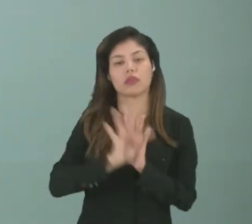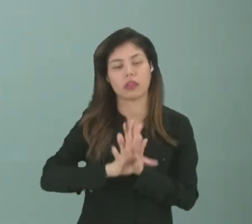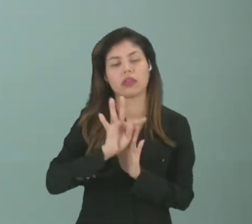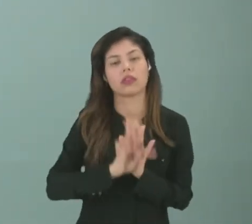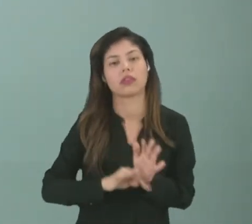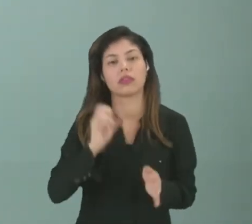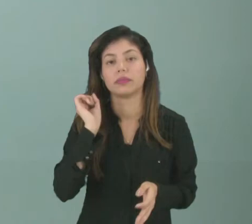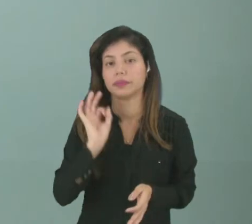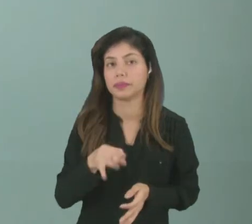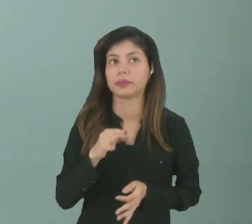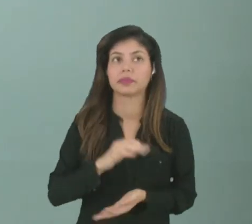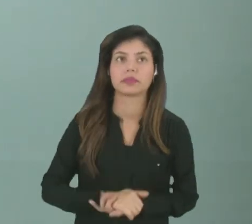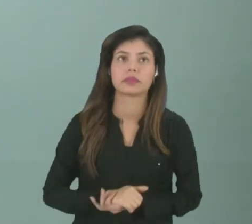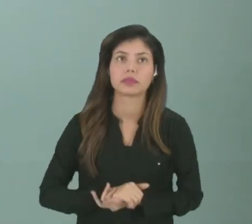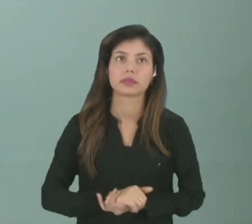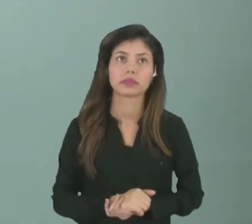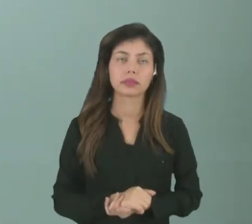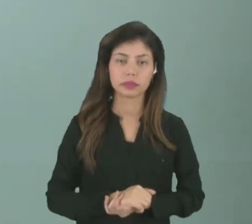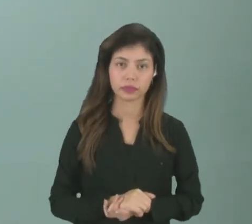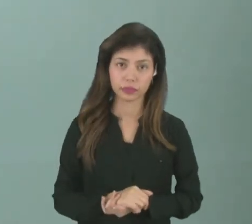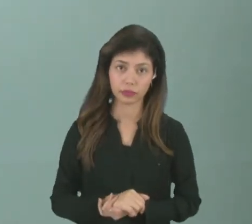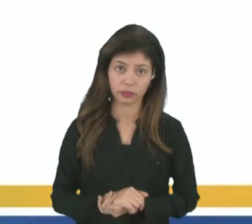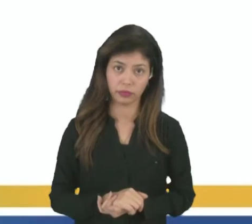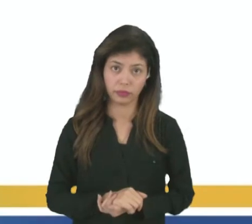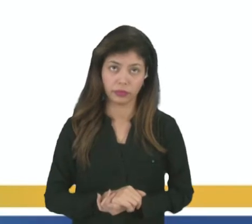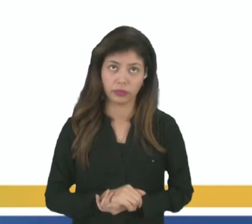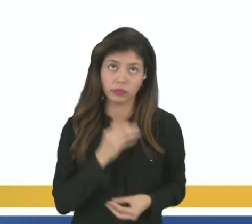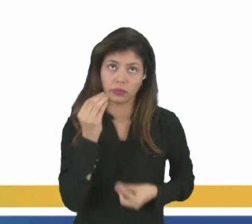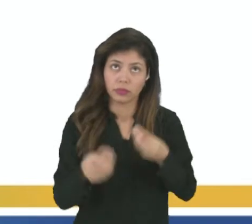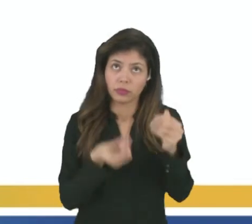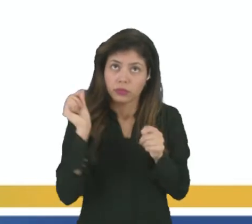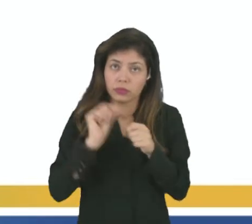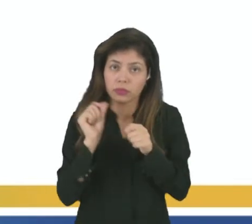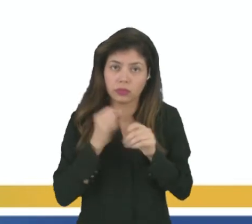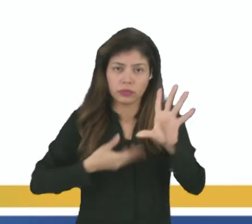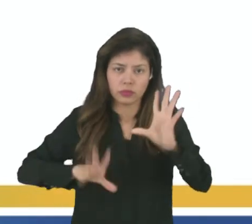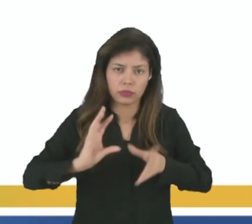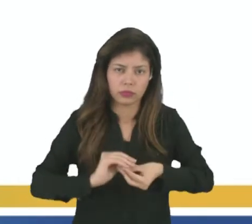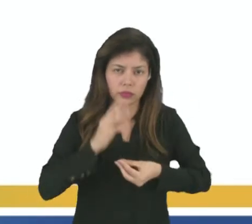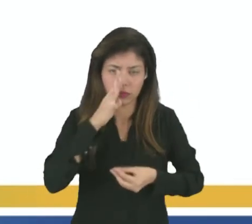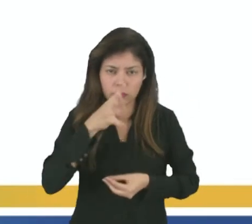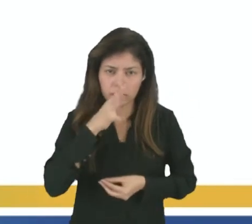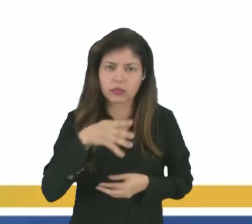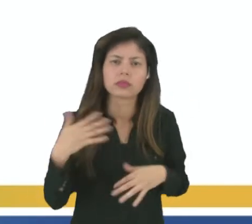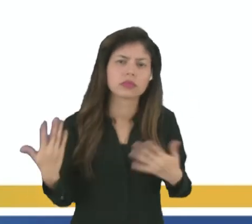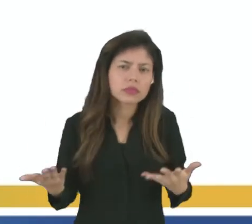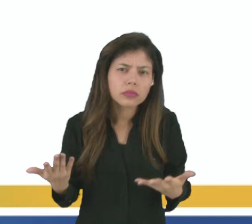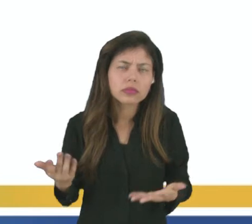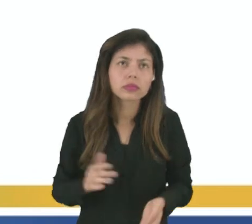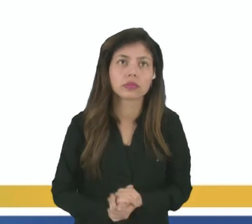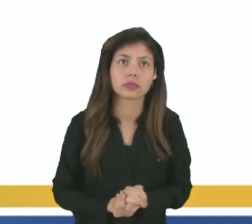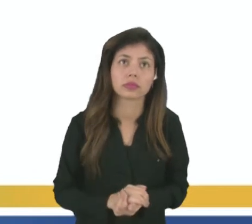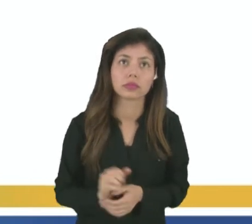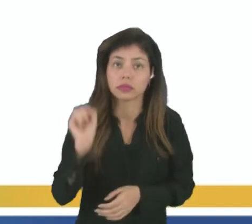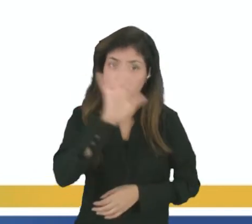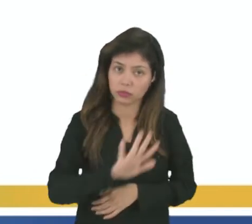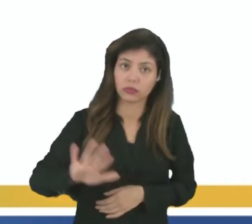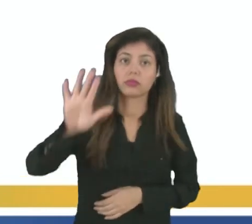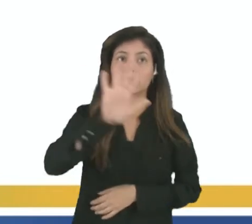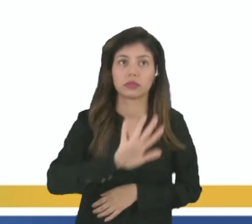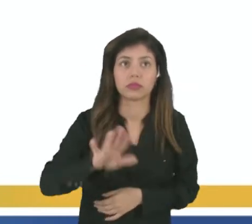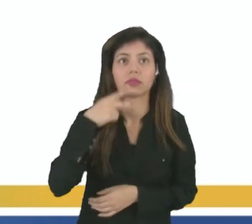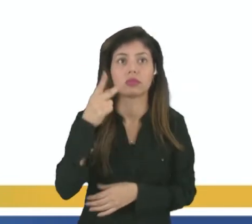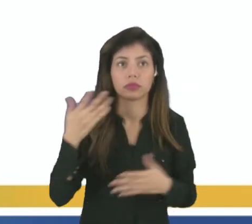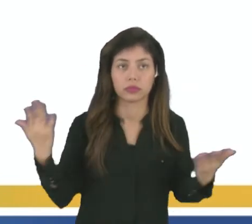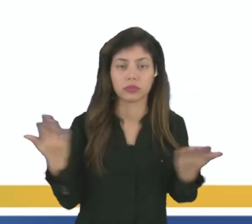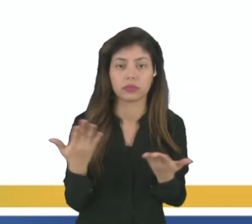texto, certo? E como fazer um bom resumo crítico, professora? Em geral, que a gente está